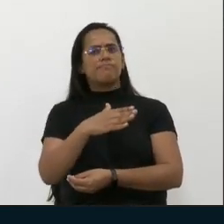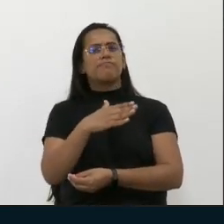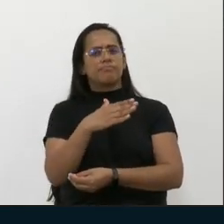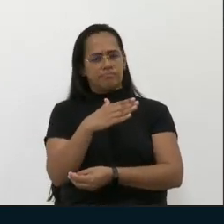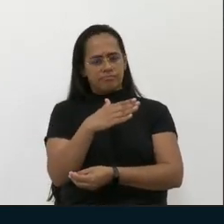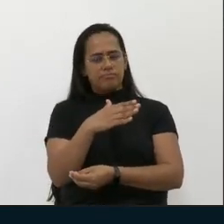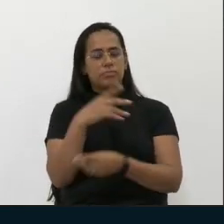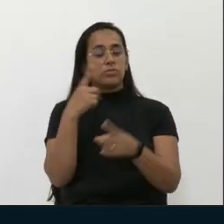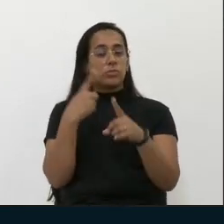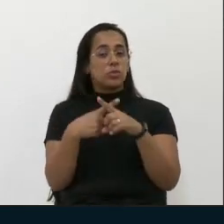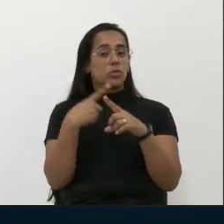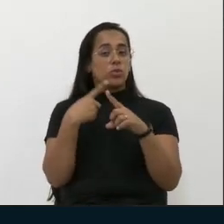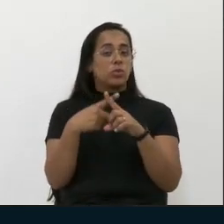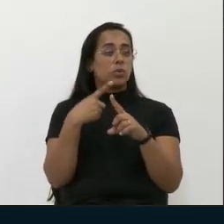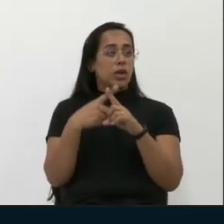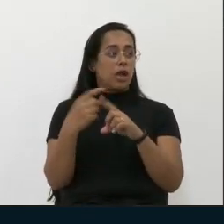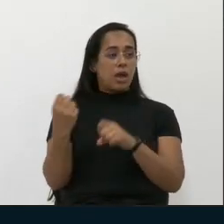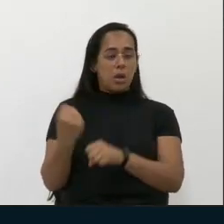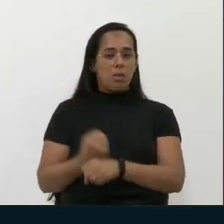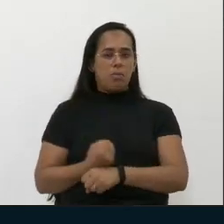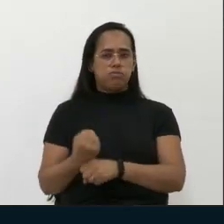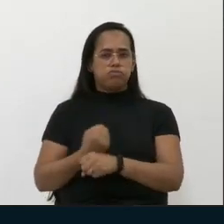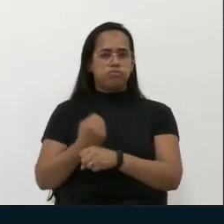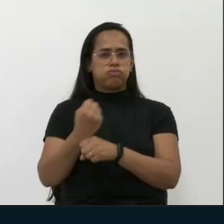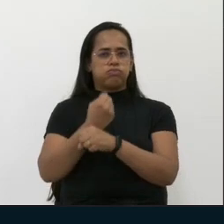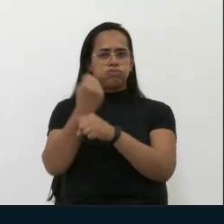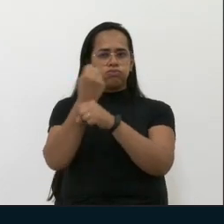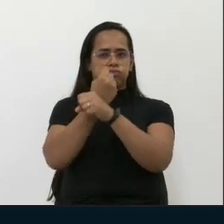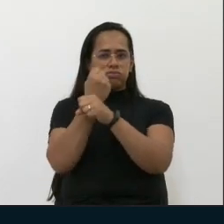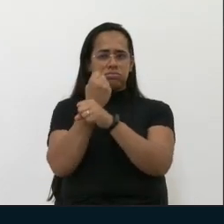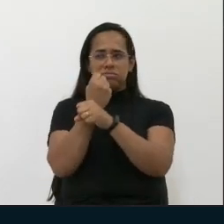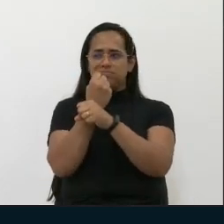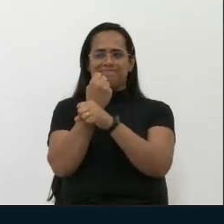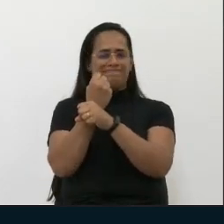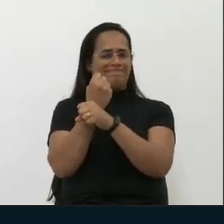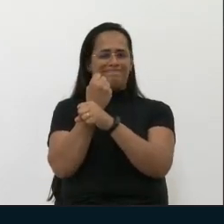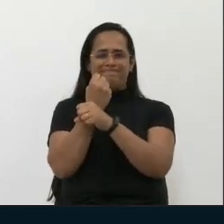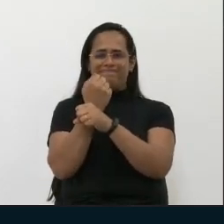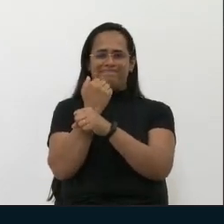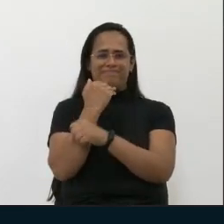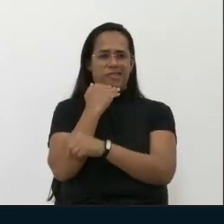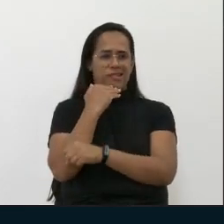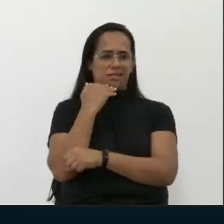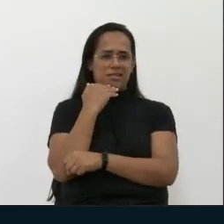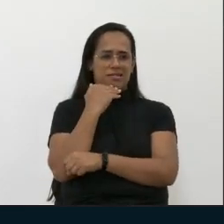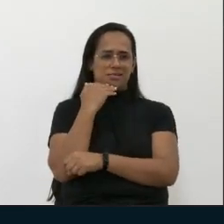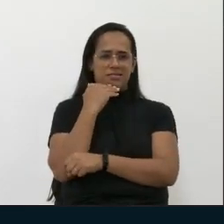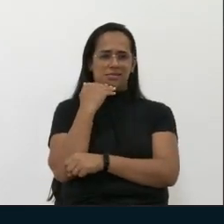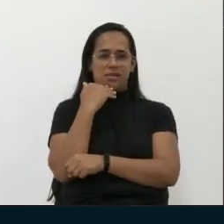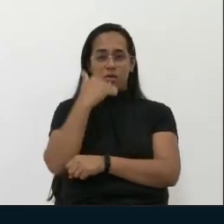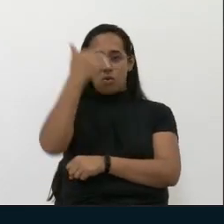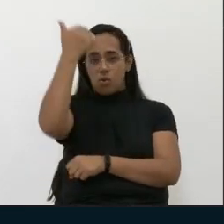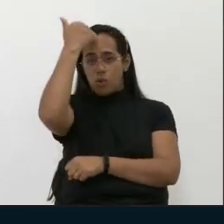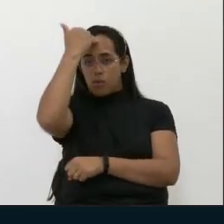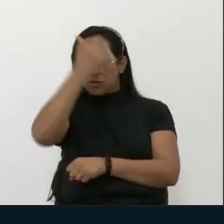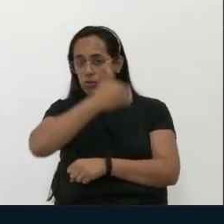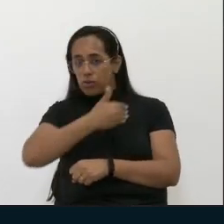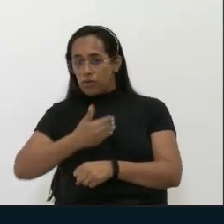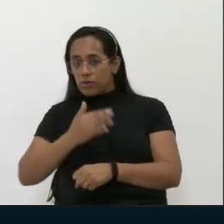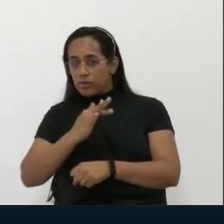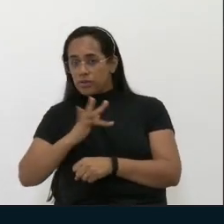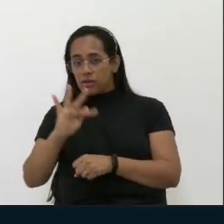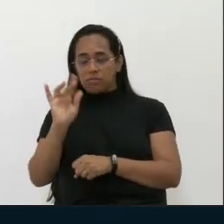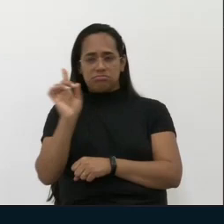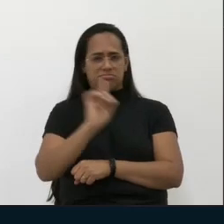porque foi uma obra mal planejada, não por culpa do governo federal, mas quem desenvolveu o projeto do Trevo de